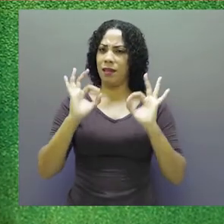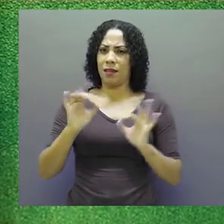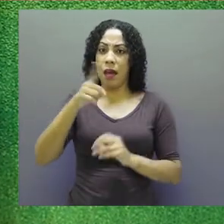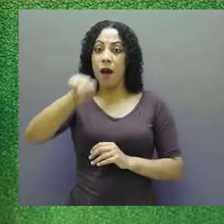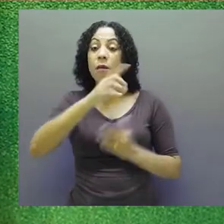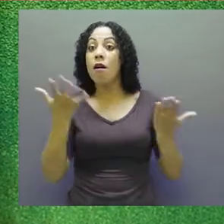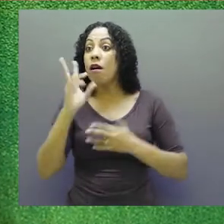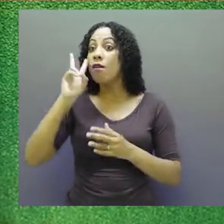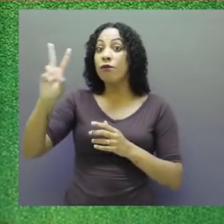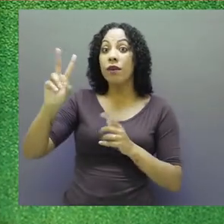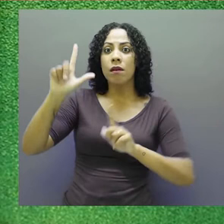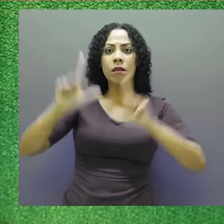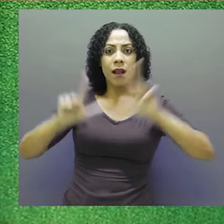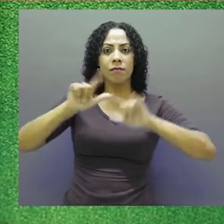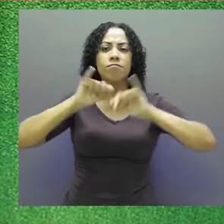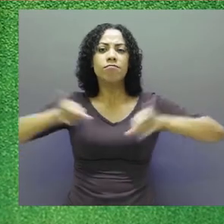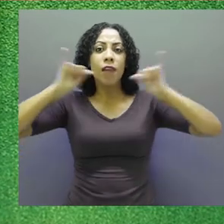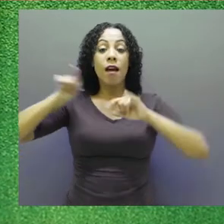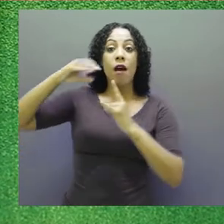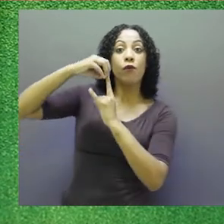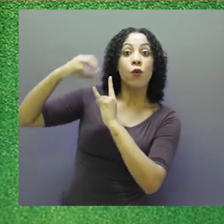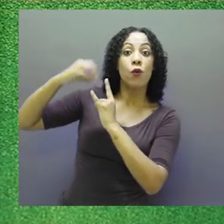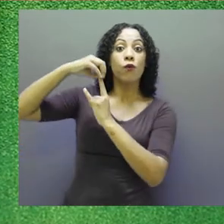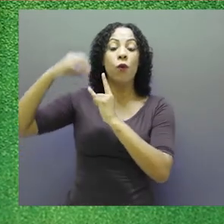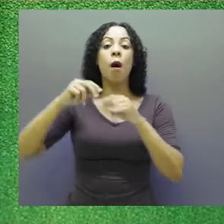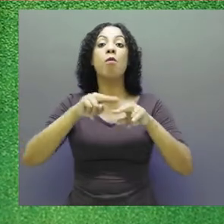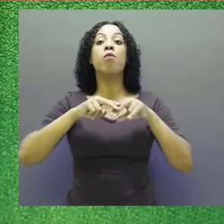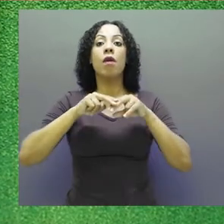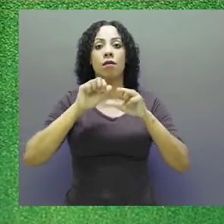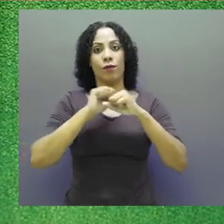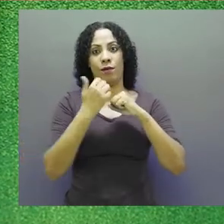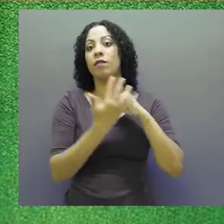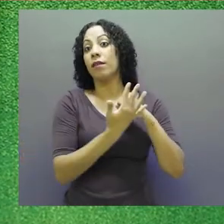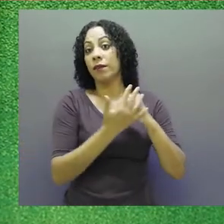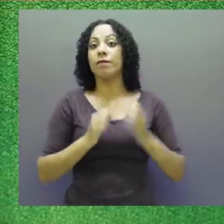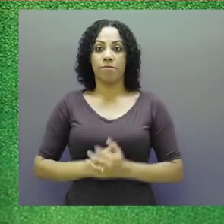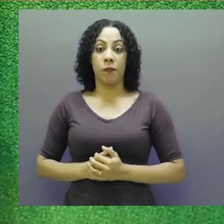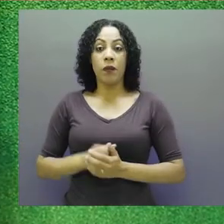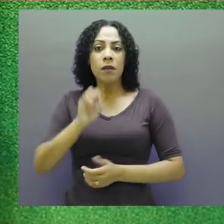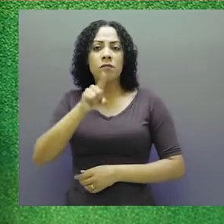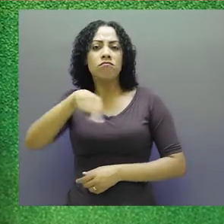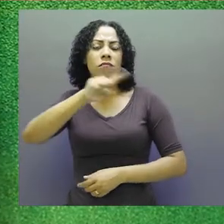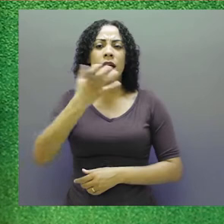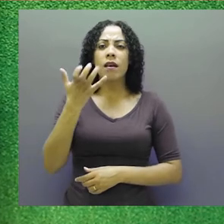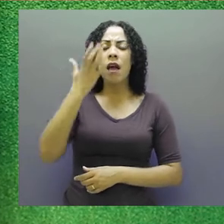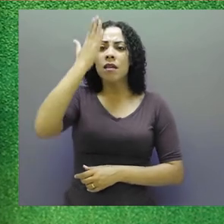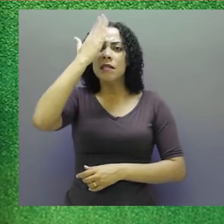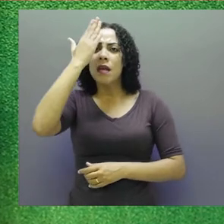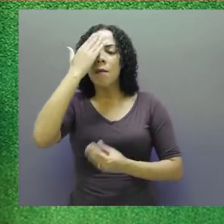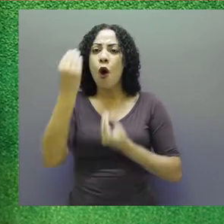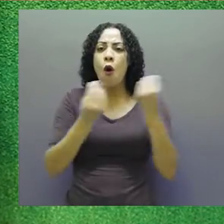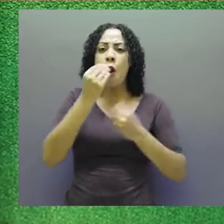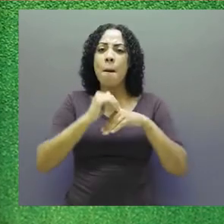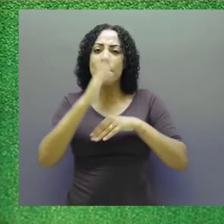falar nela na televisão, agora com a notícia do coronavírus. Se vocês quiserem ter